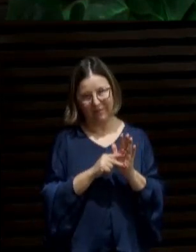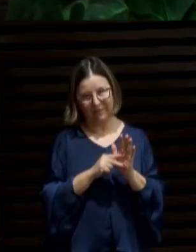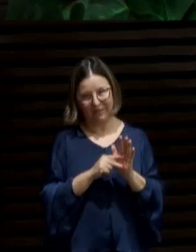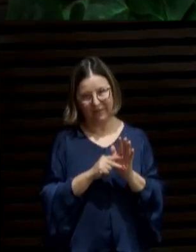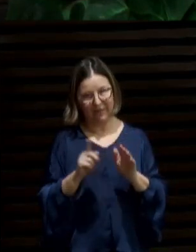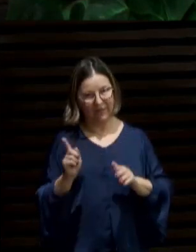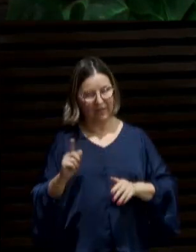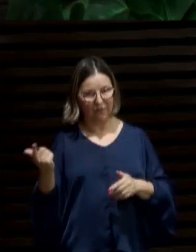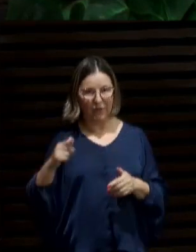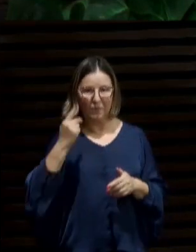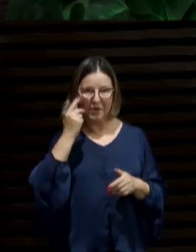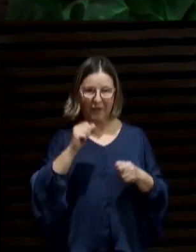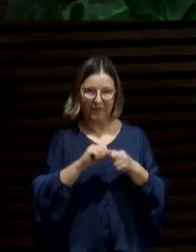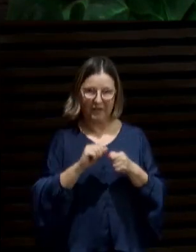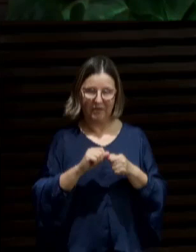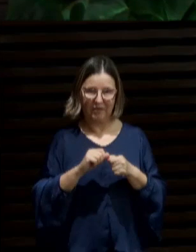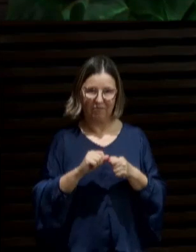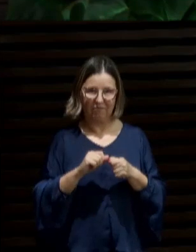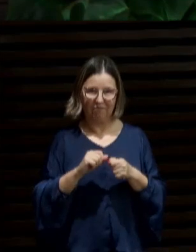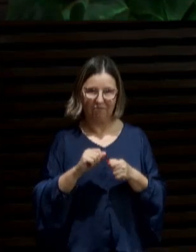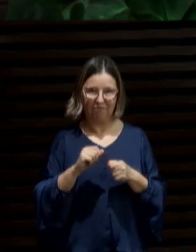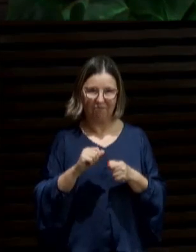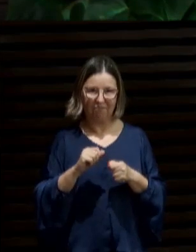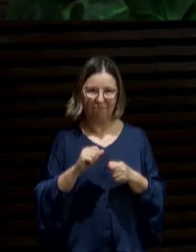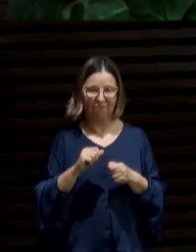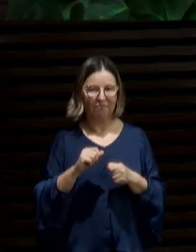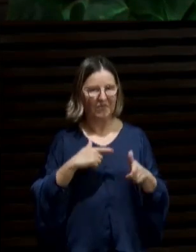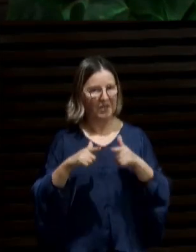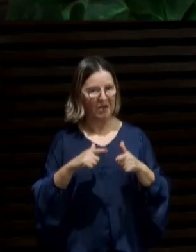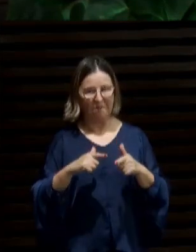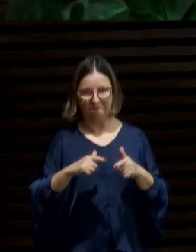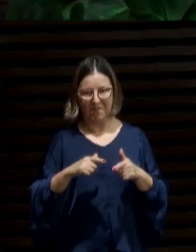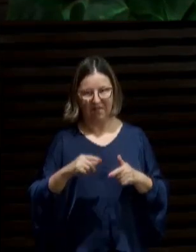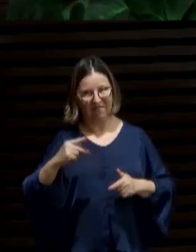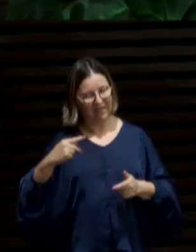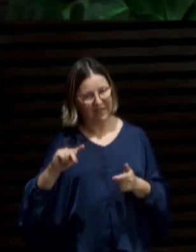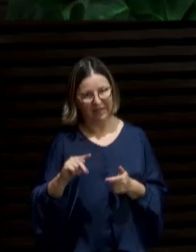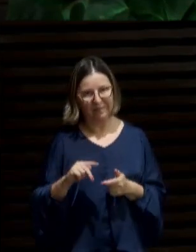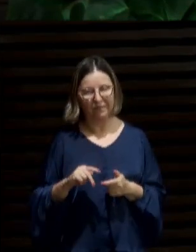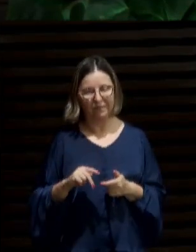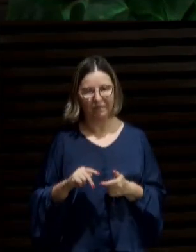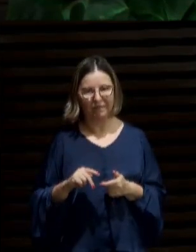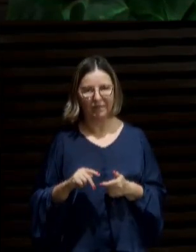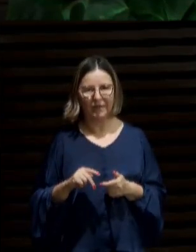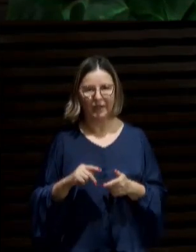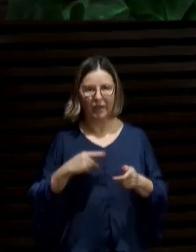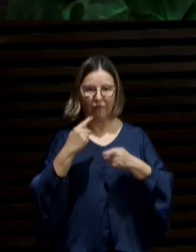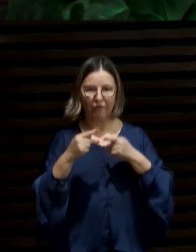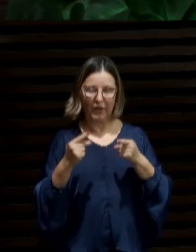para fazer um trabalho dele. Ele está dizendo aqui, ó, em verdade, e quando